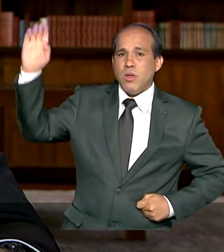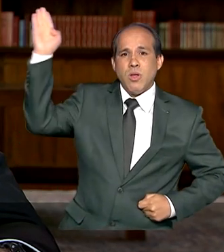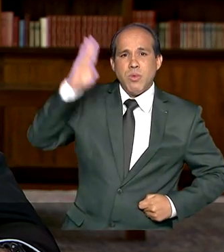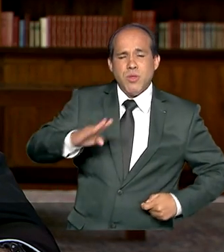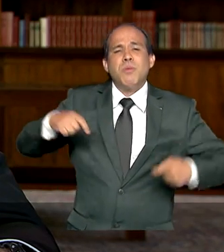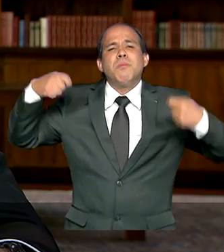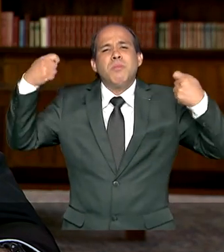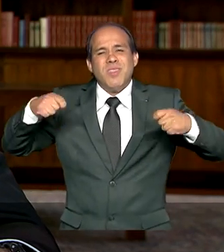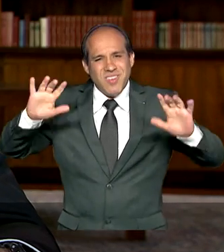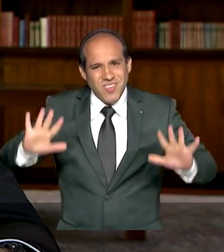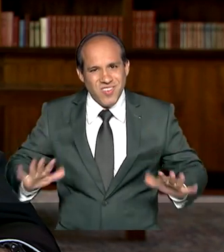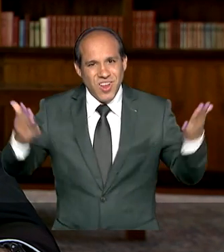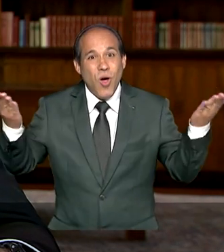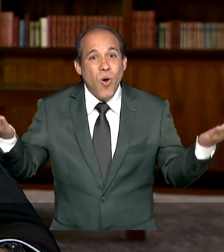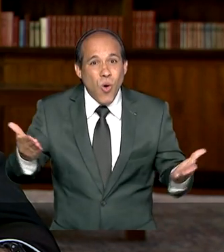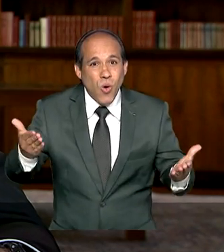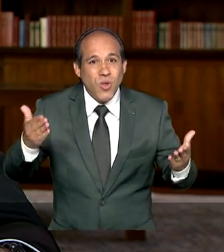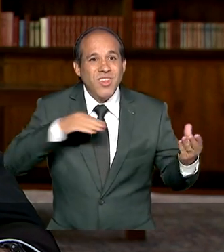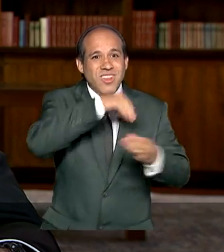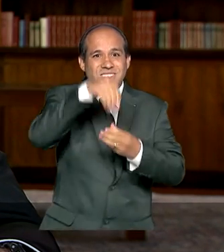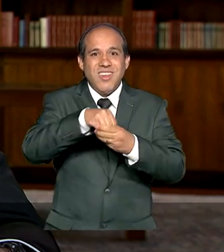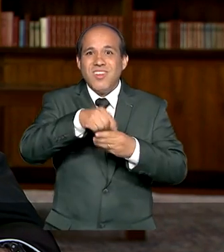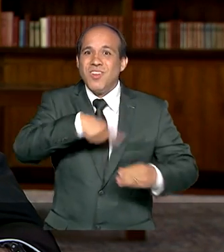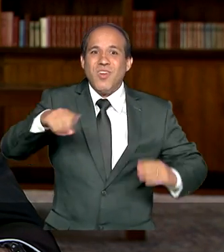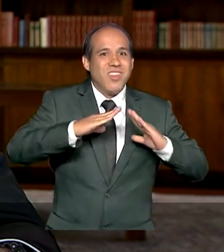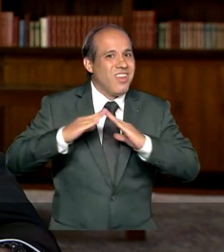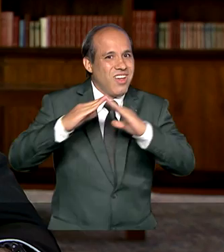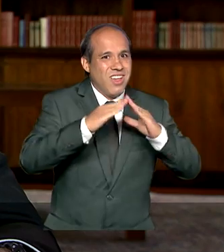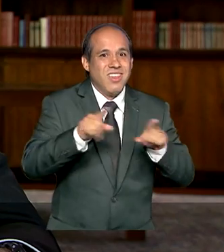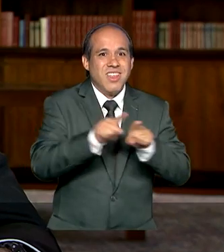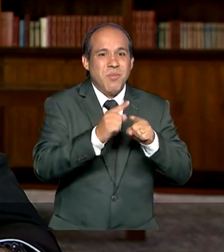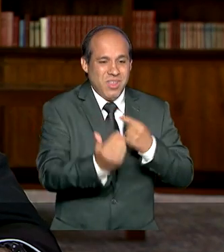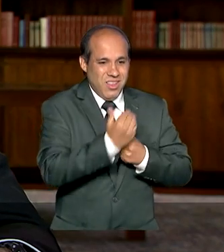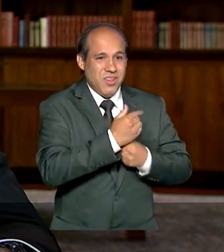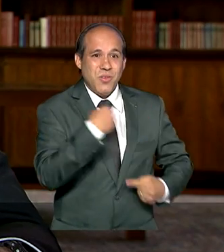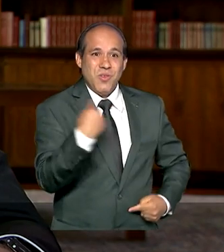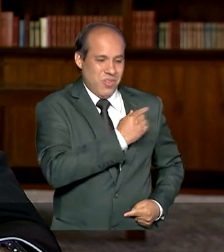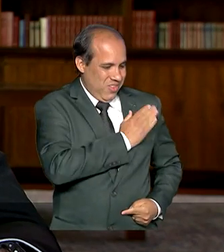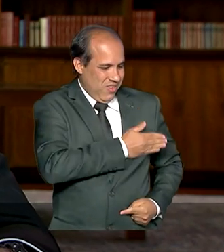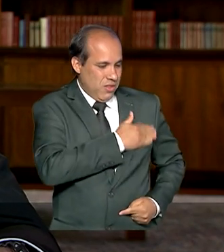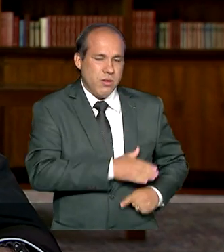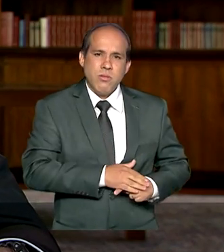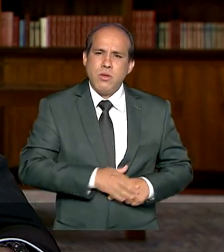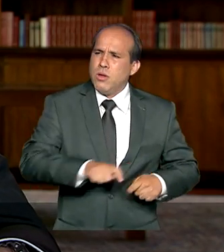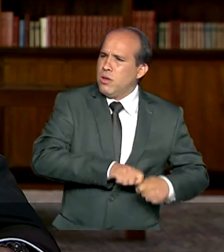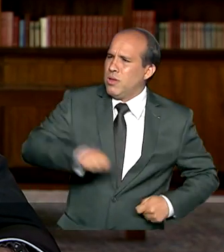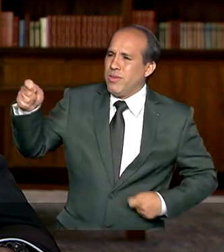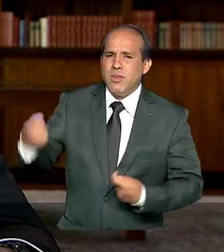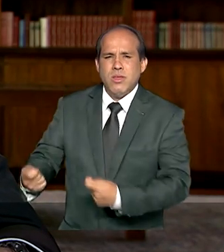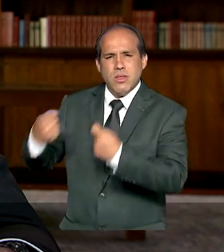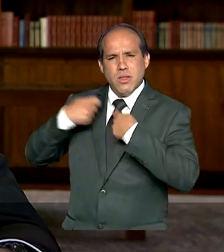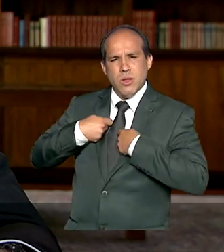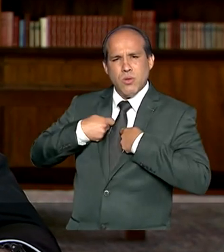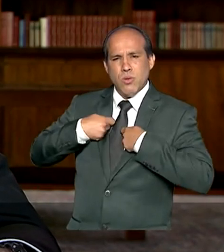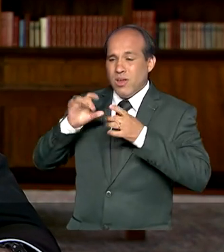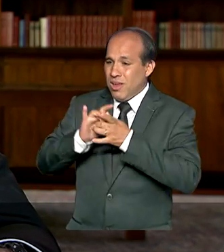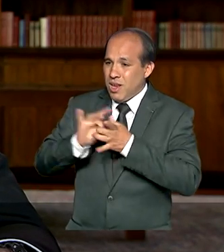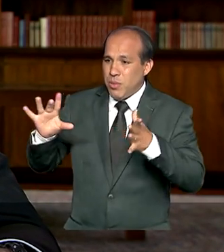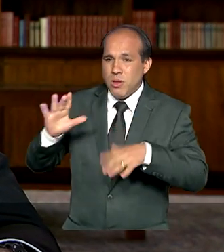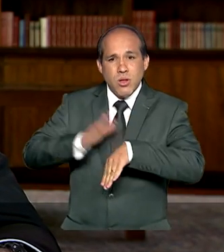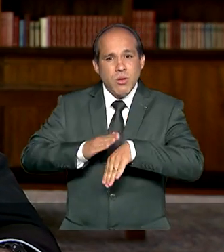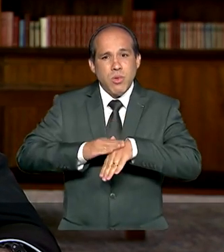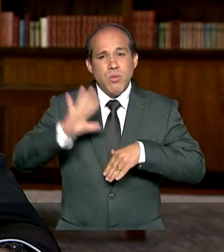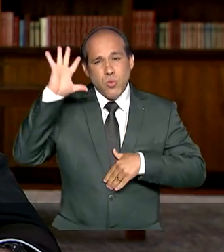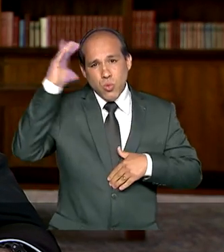merece ser comemorada hoje nos nossos lares em nossos corações aí dependência nos deu a liberdade para